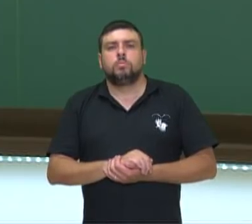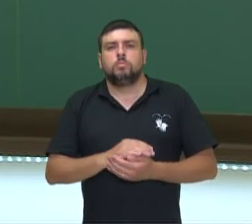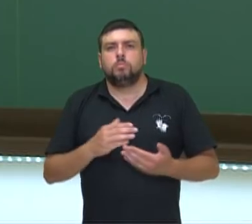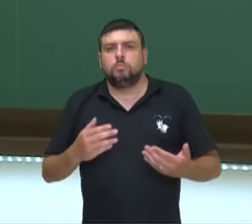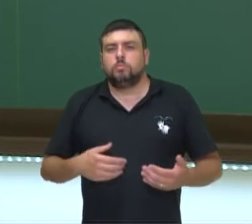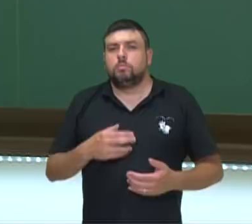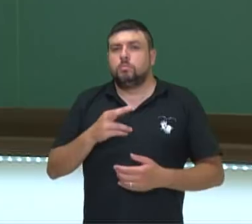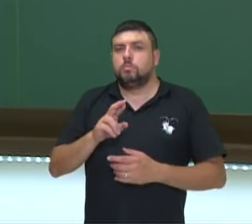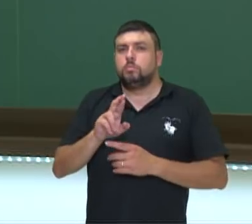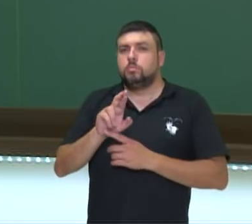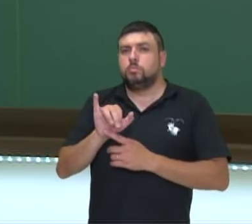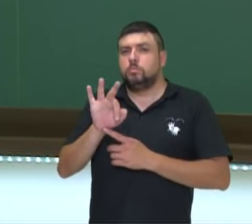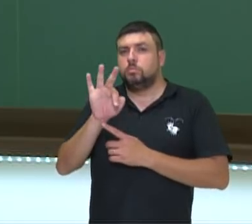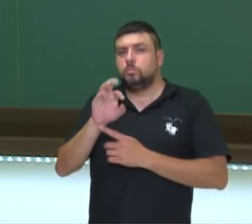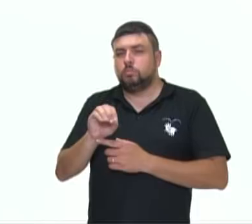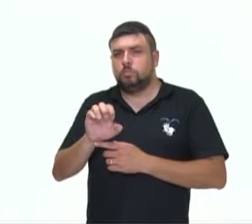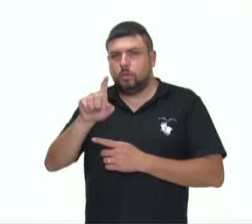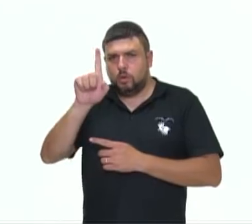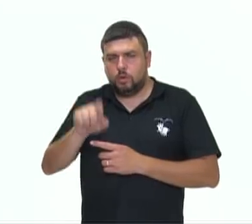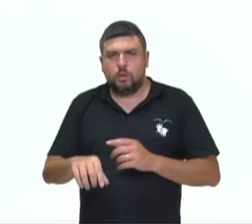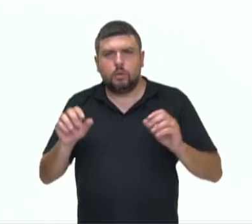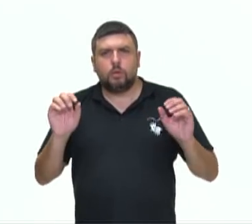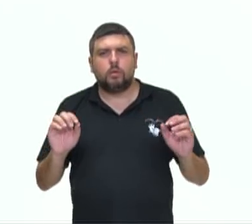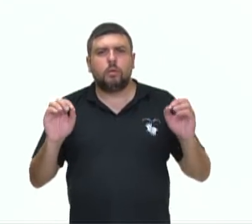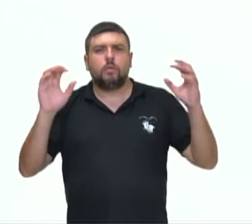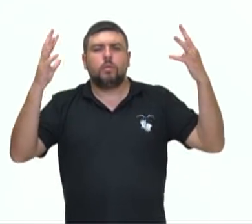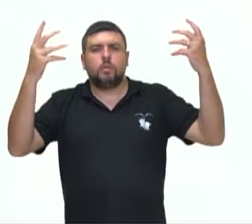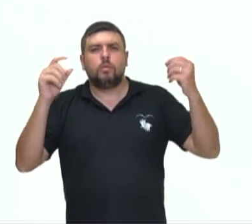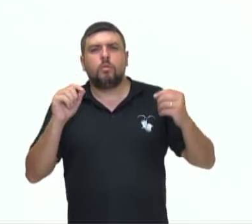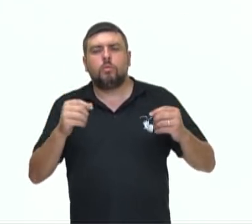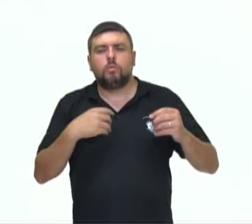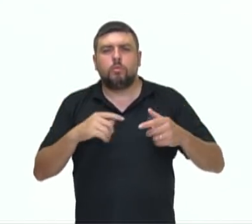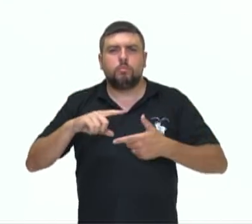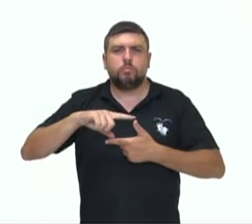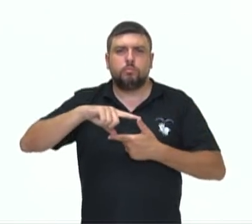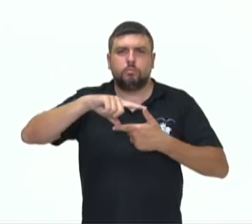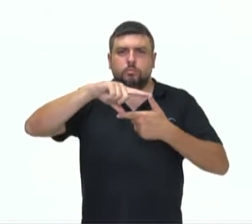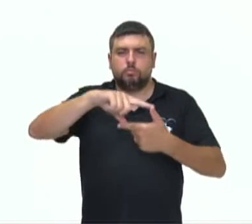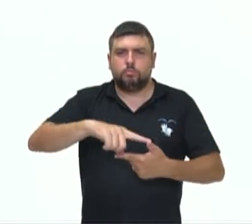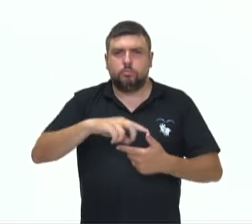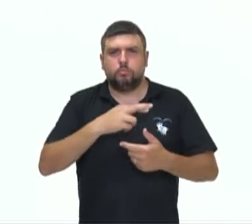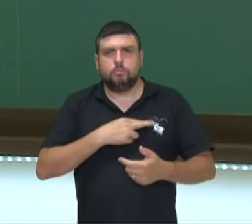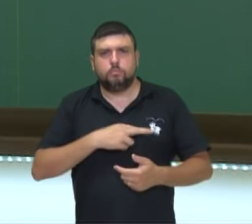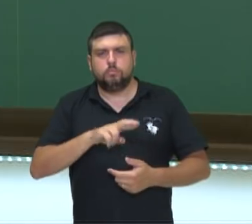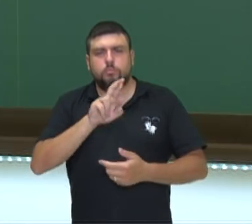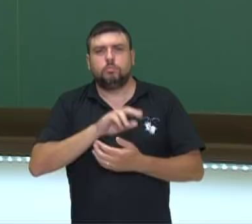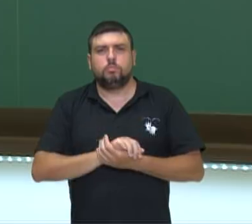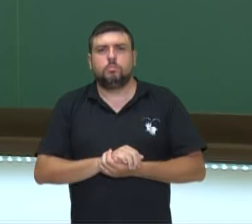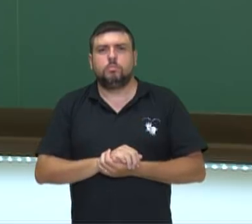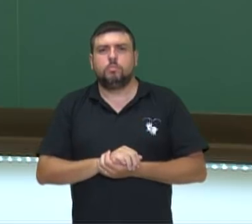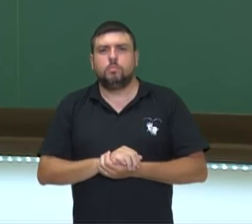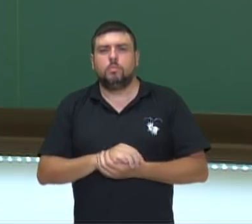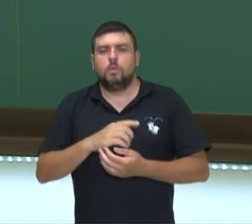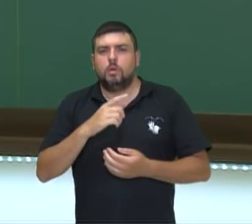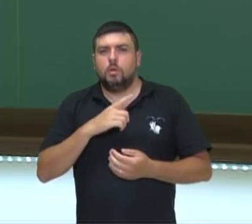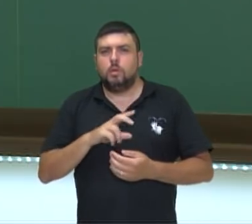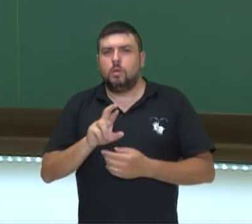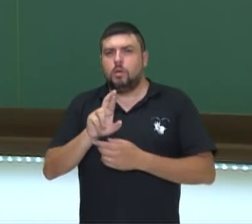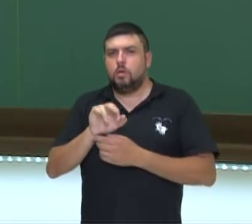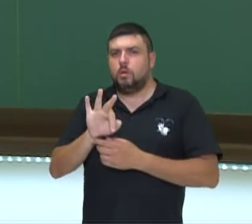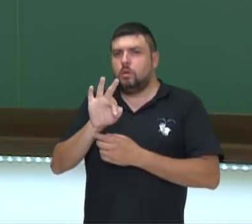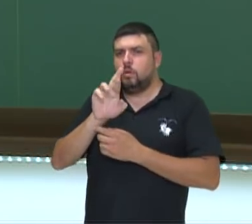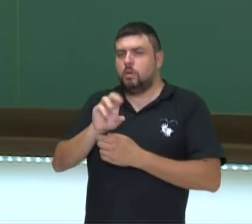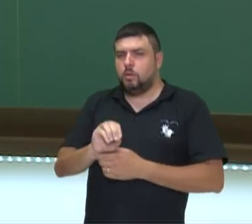rituais são celebrações das tradições e manifestações religiosas. Mas nós temos rituais religiosos e outros